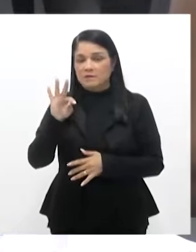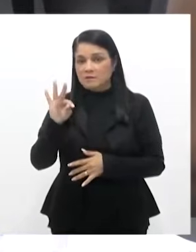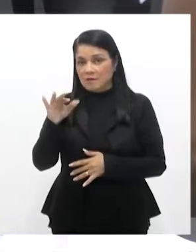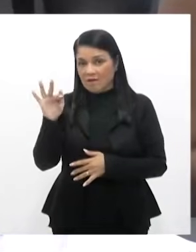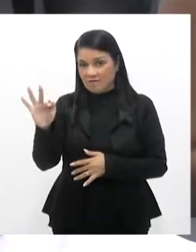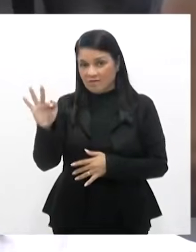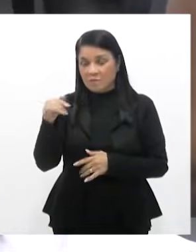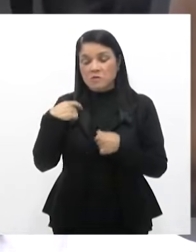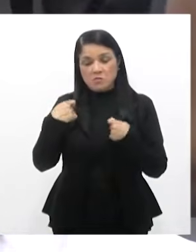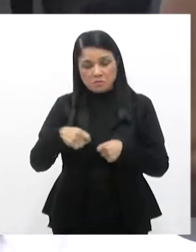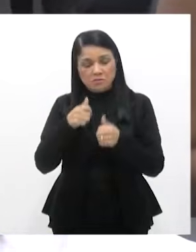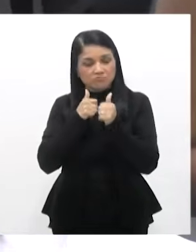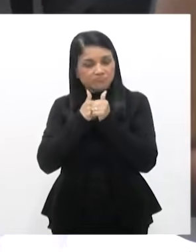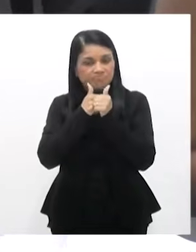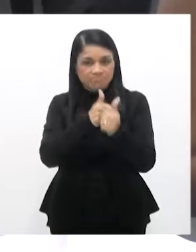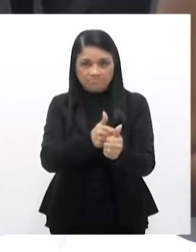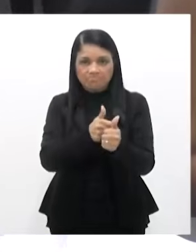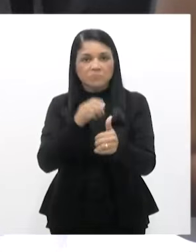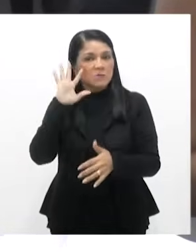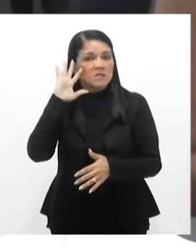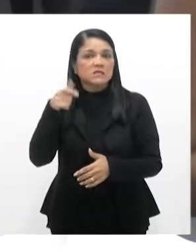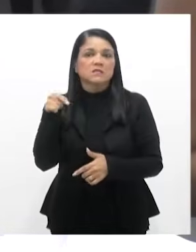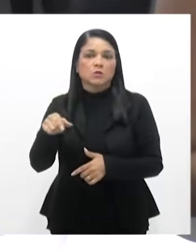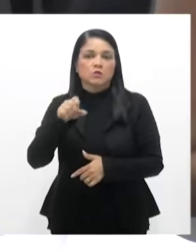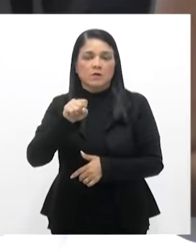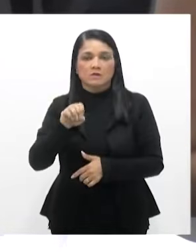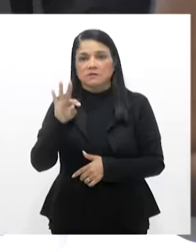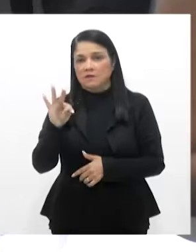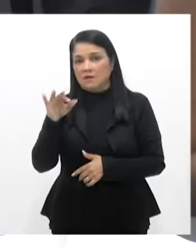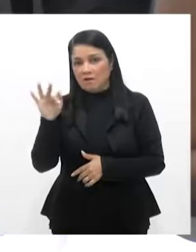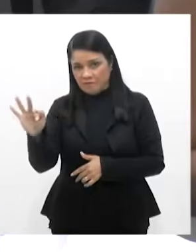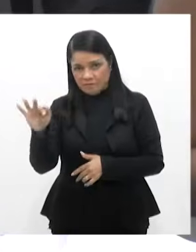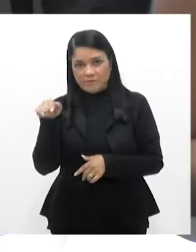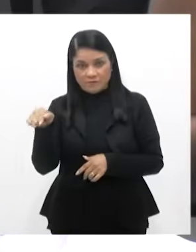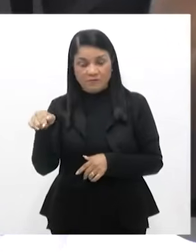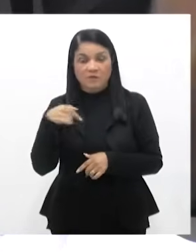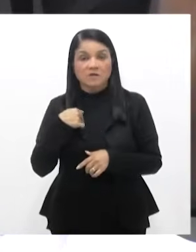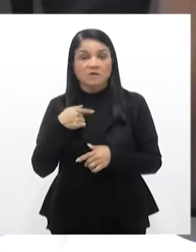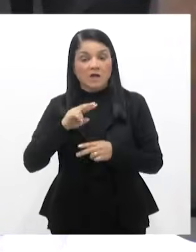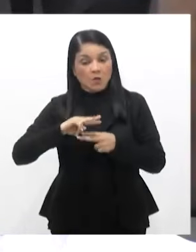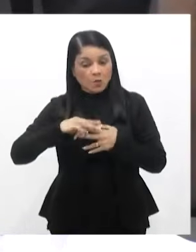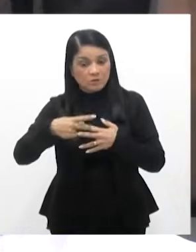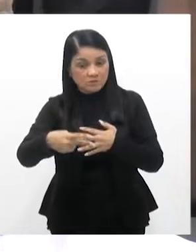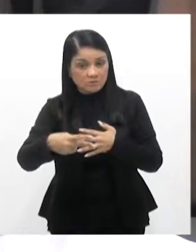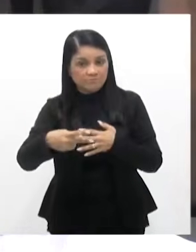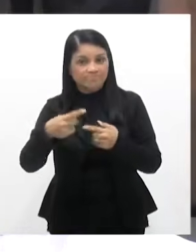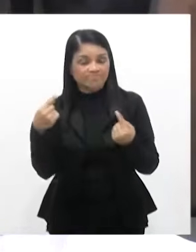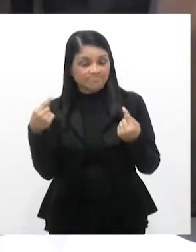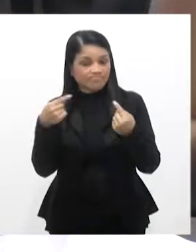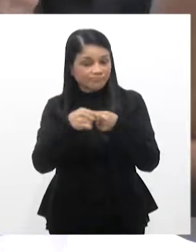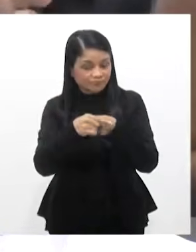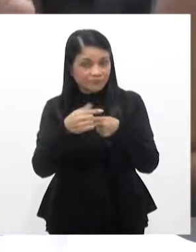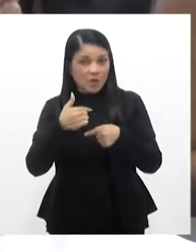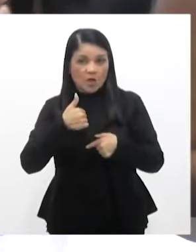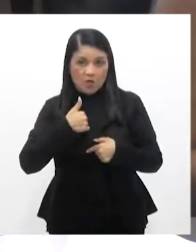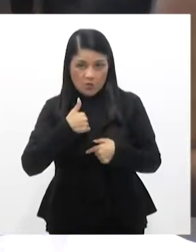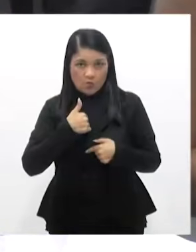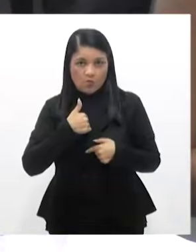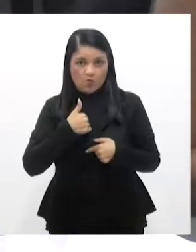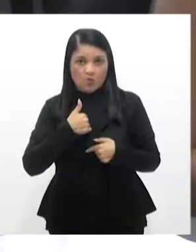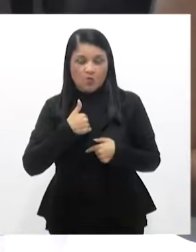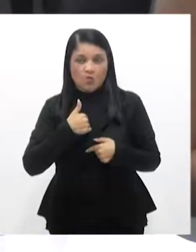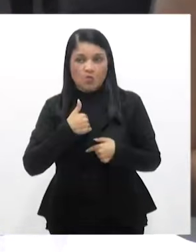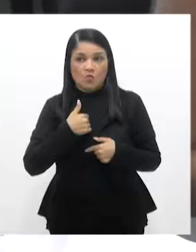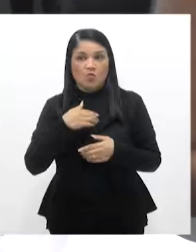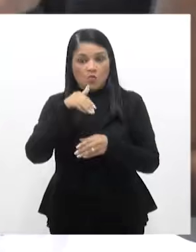Supremo decide. E, por via de consequência, a discordância que eu vou fazer com